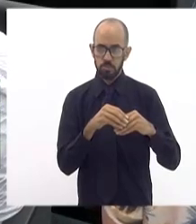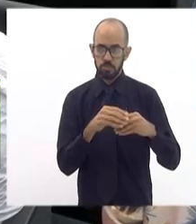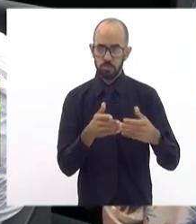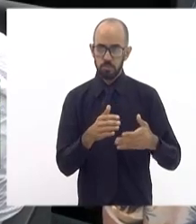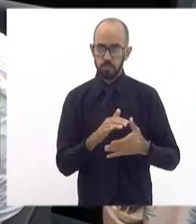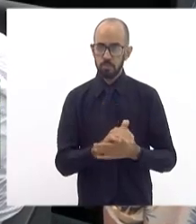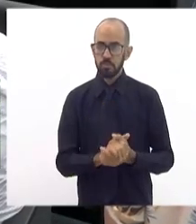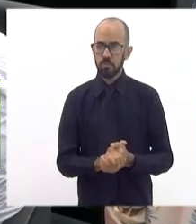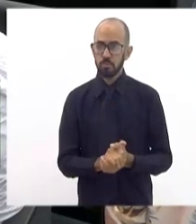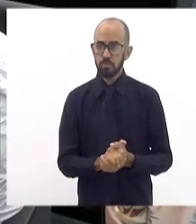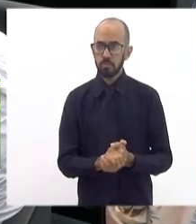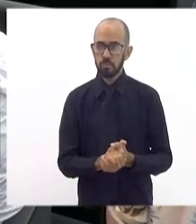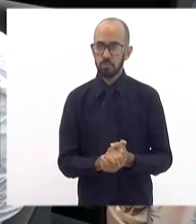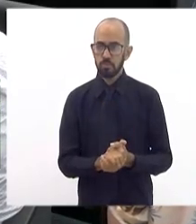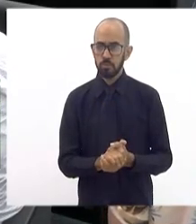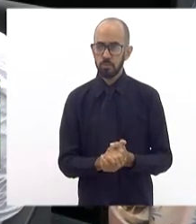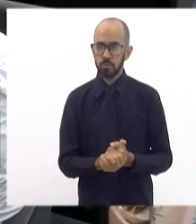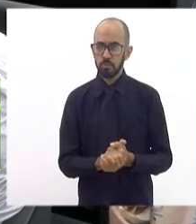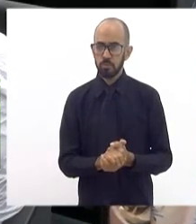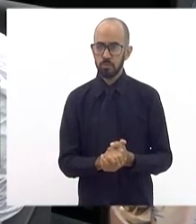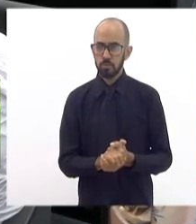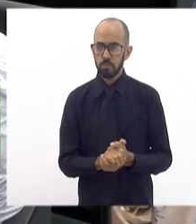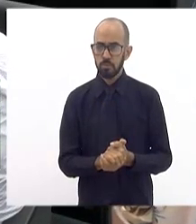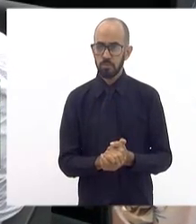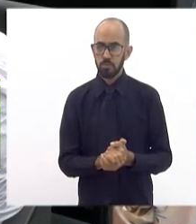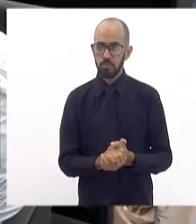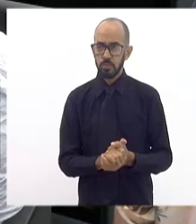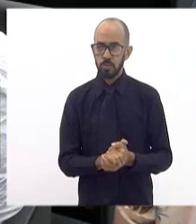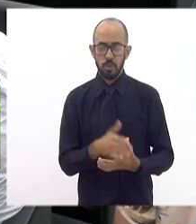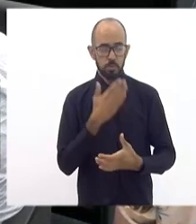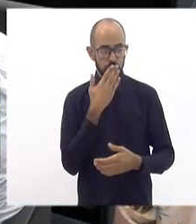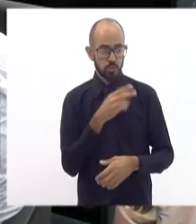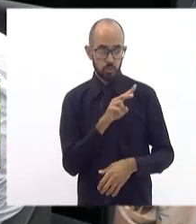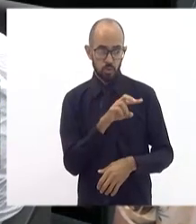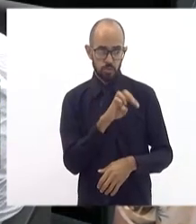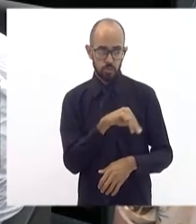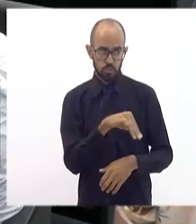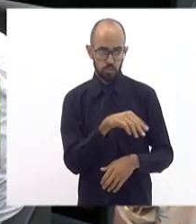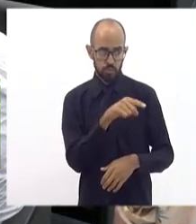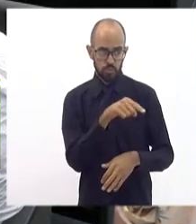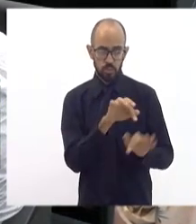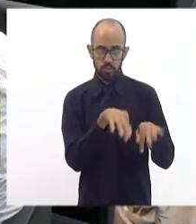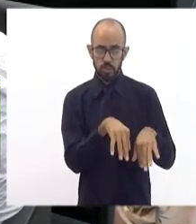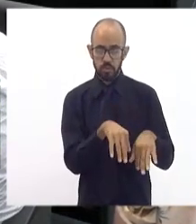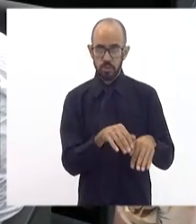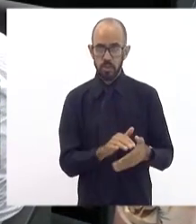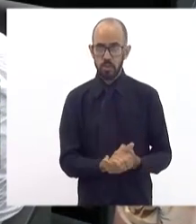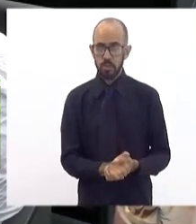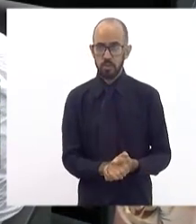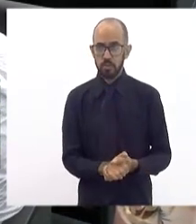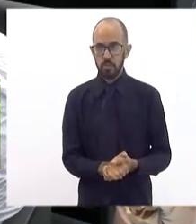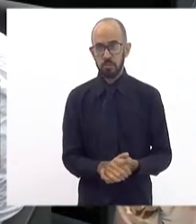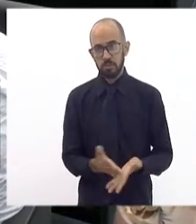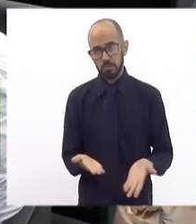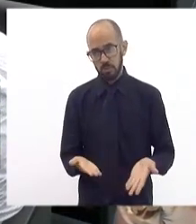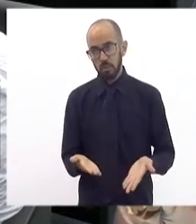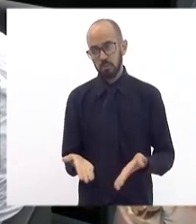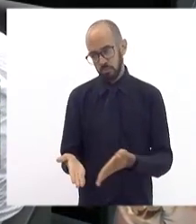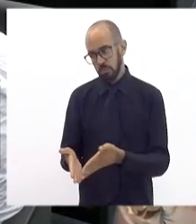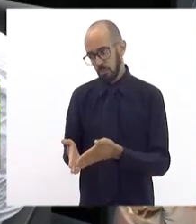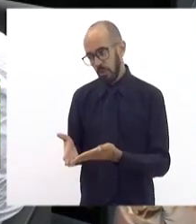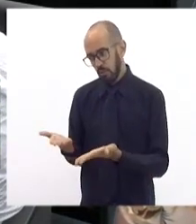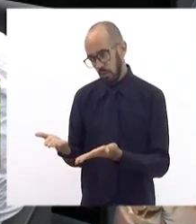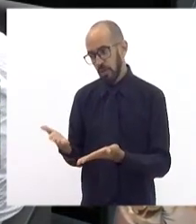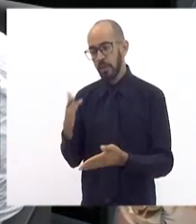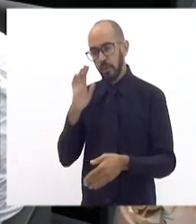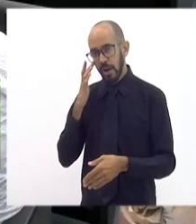de ordem por favor deputada Olha só eu vou repetir mais dois muito para você encerrar porque nós temos várias outras pessoas que eu sei então por favor eu acho que ele é